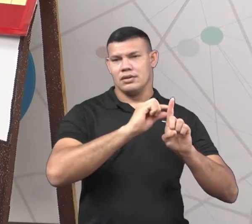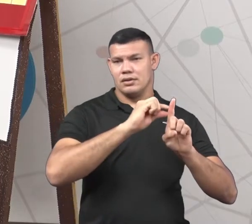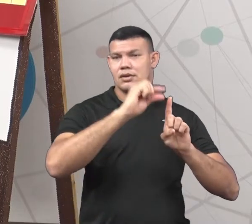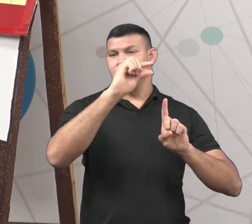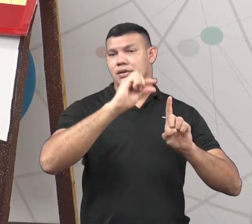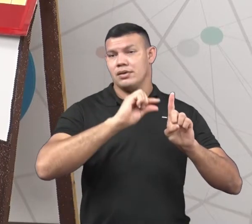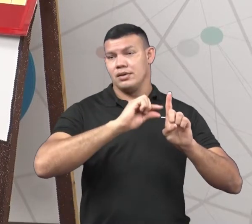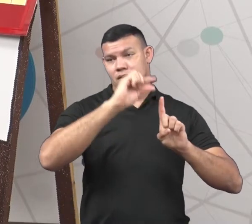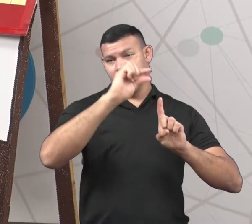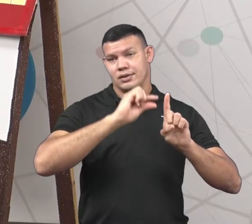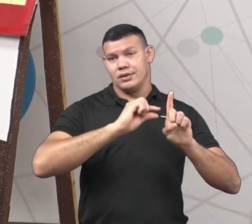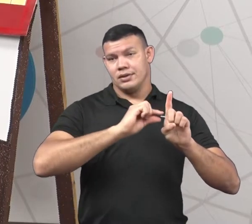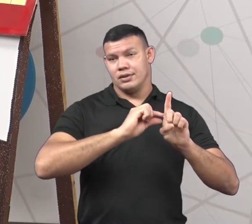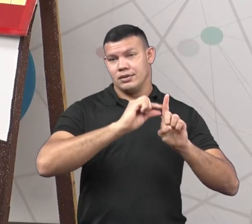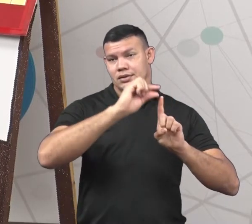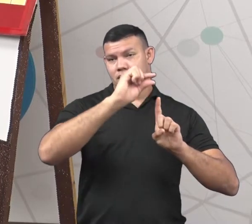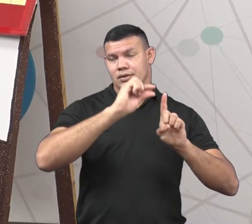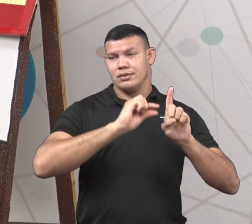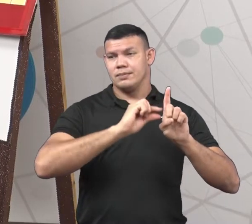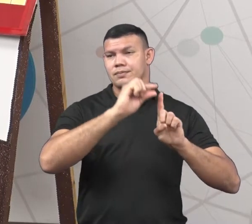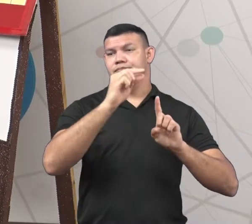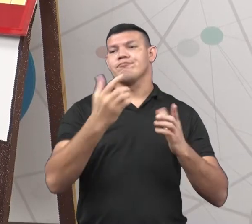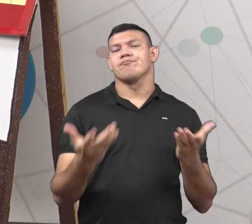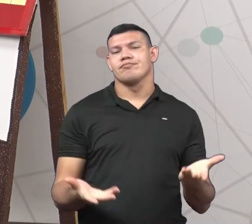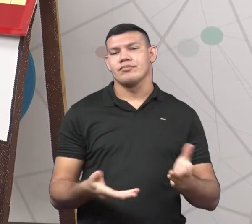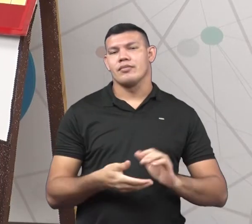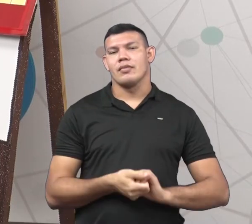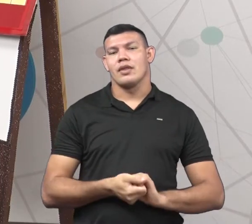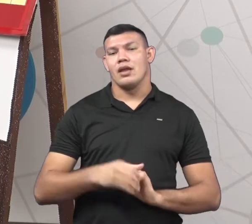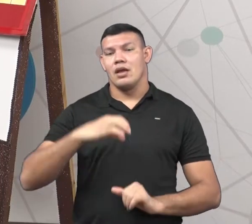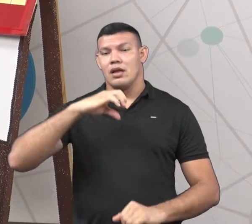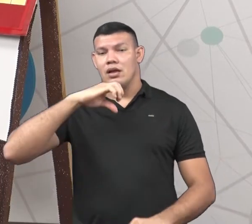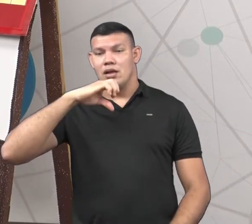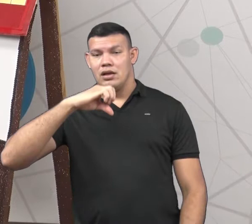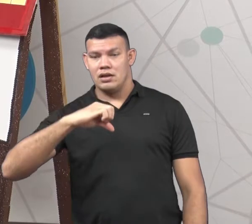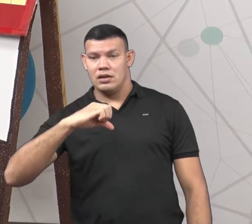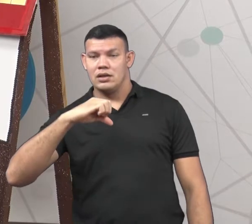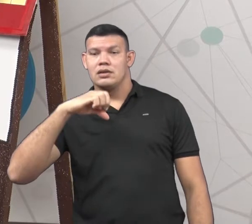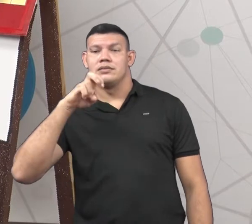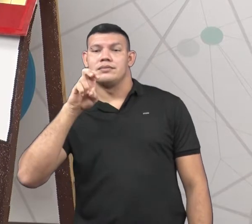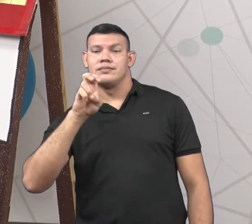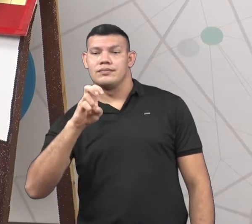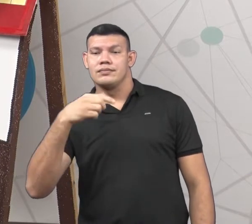unidades. Olha só, agora eu tenho